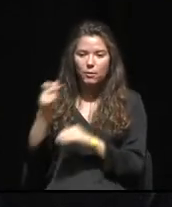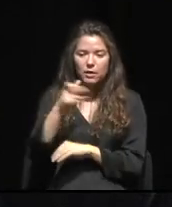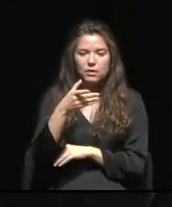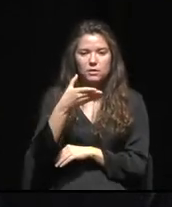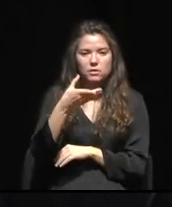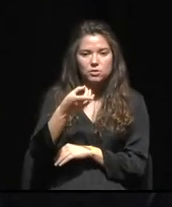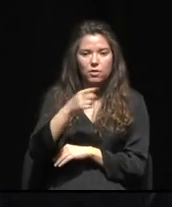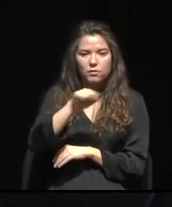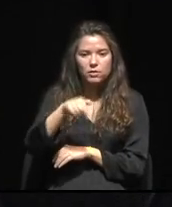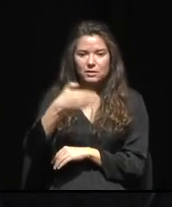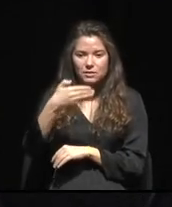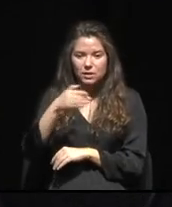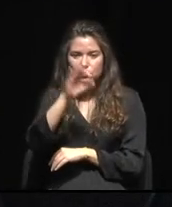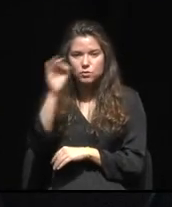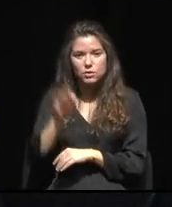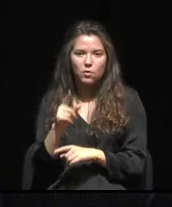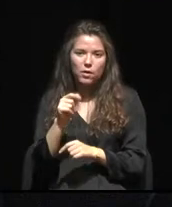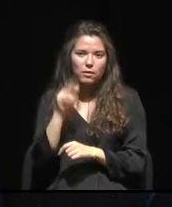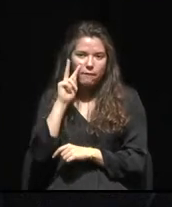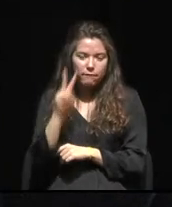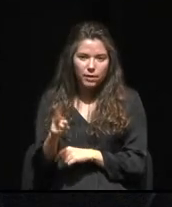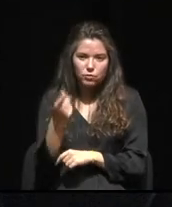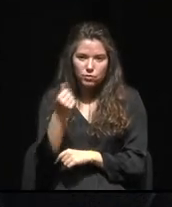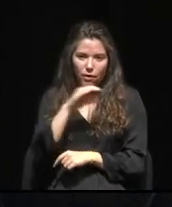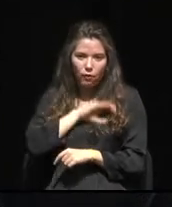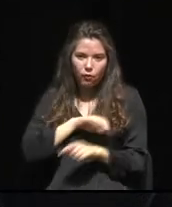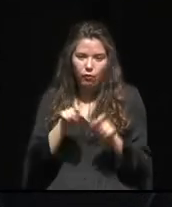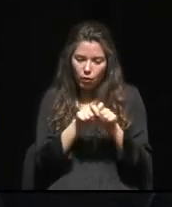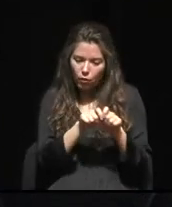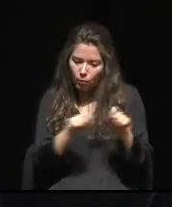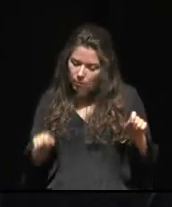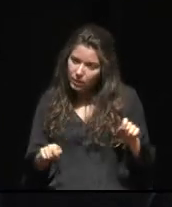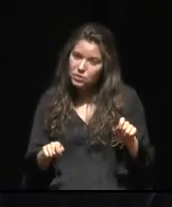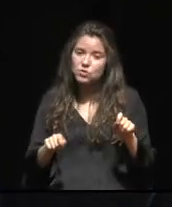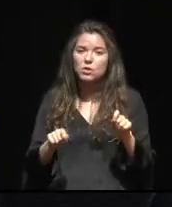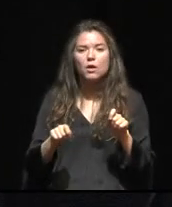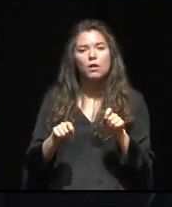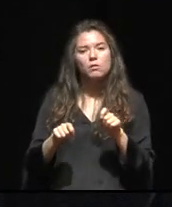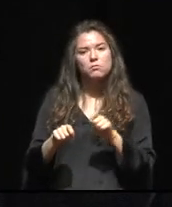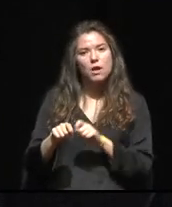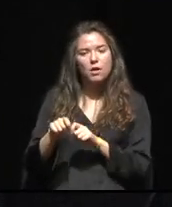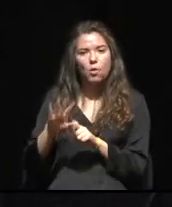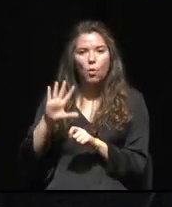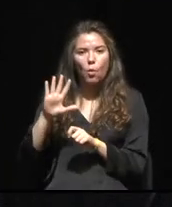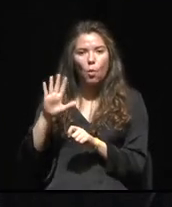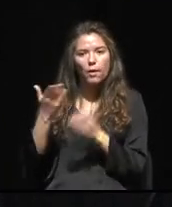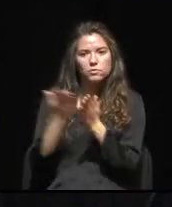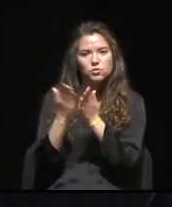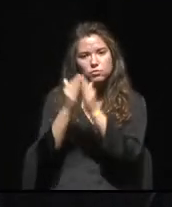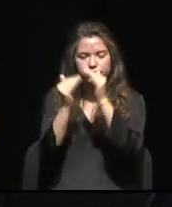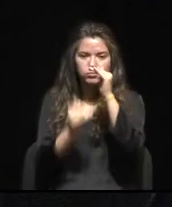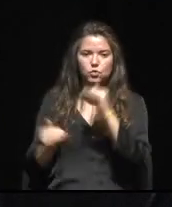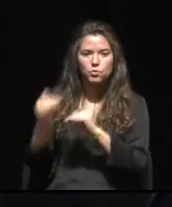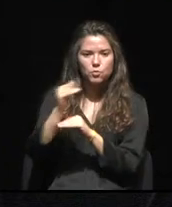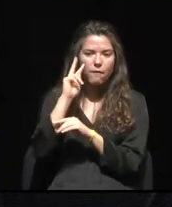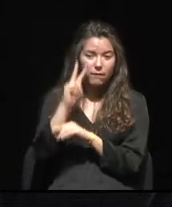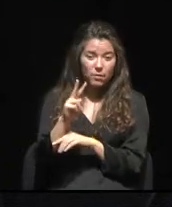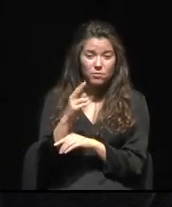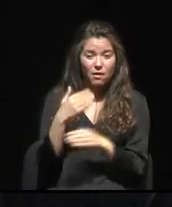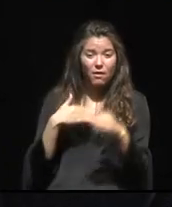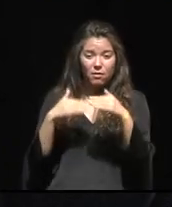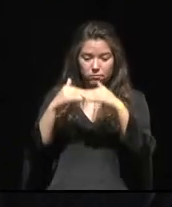quando se olha para os ganhos médios mensais nos quadros superiores Este foço é ainda maior aos